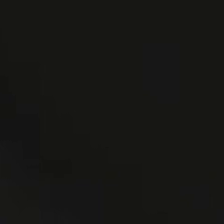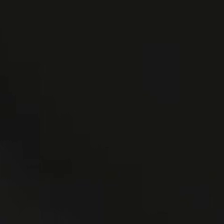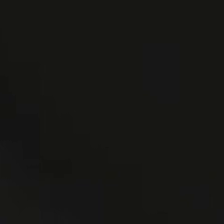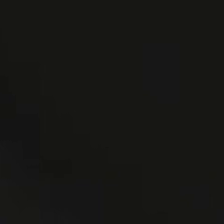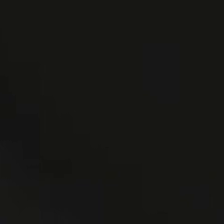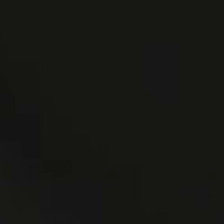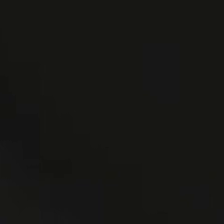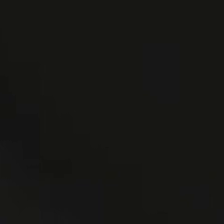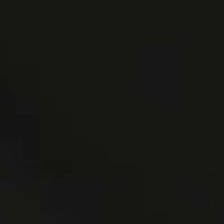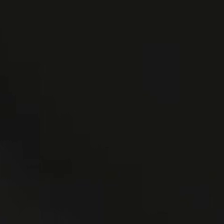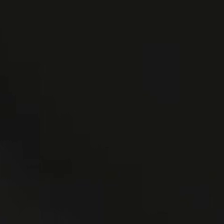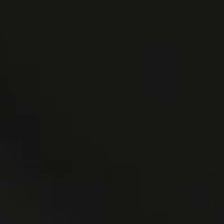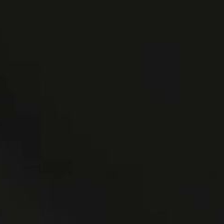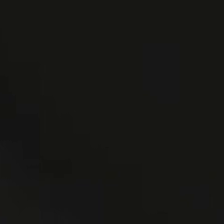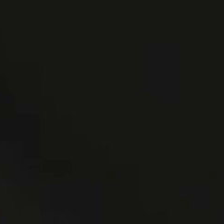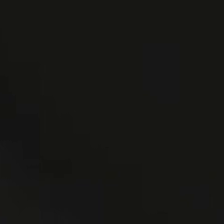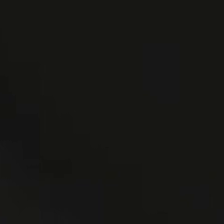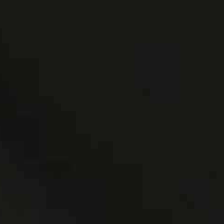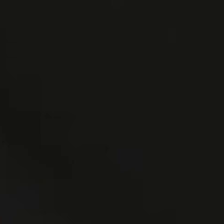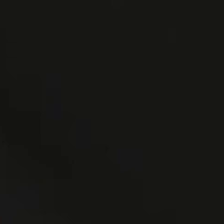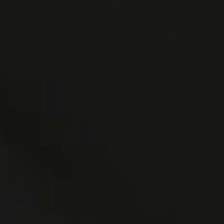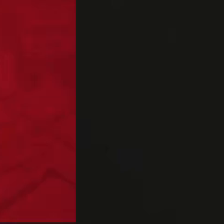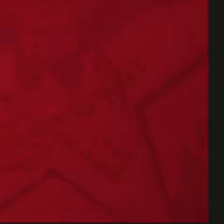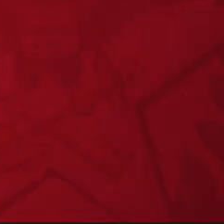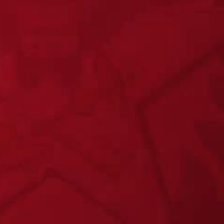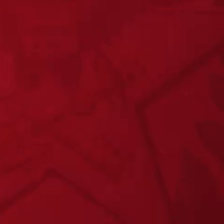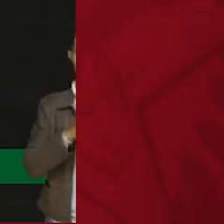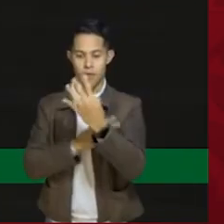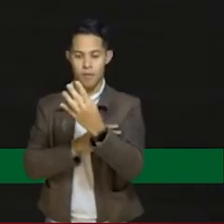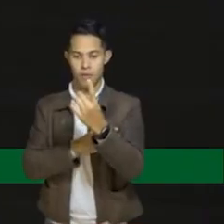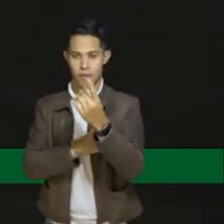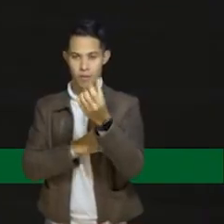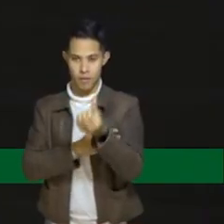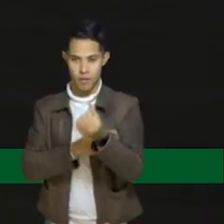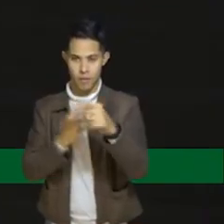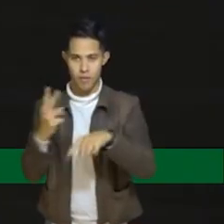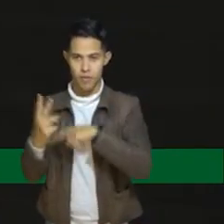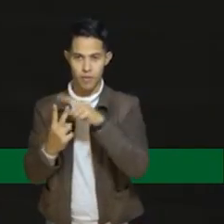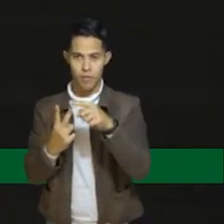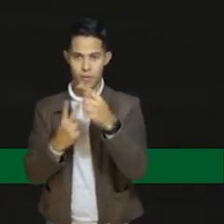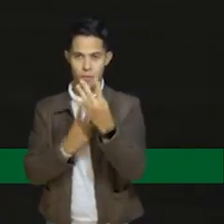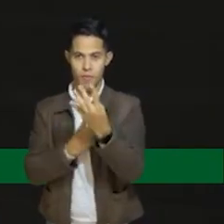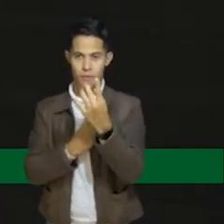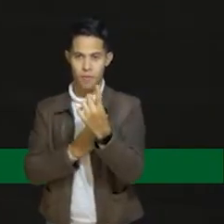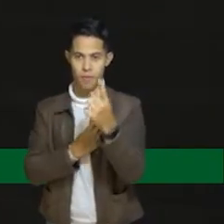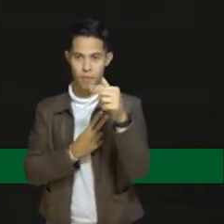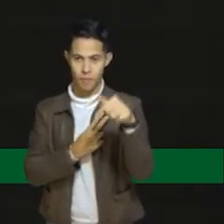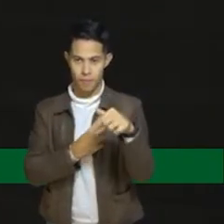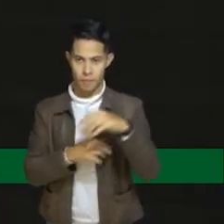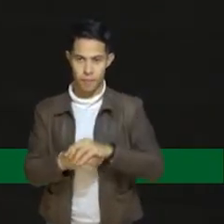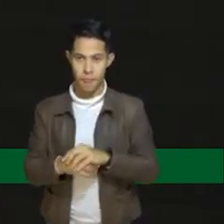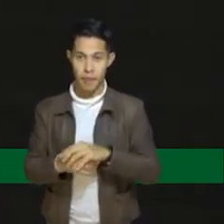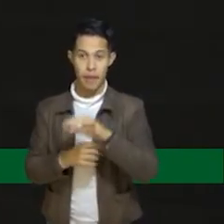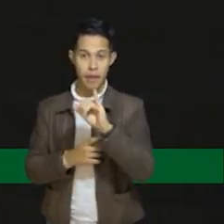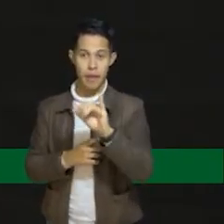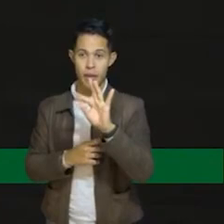para a necessidade de melhoria do acesso ao município de Itapuá. Itapuá é a cidade que mais cresce em Santa